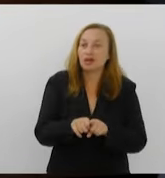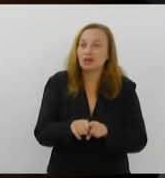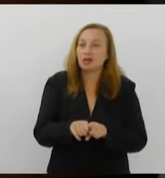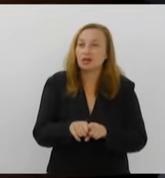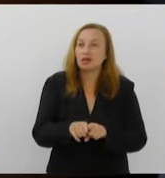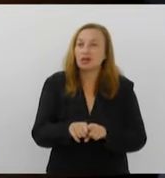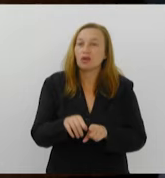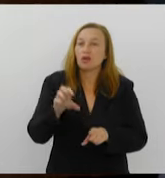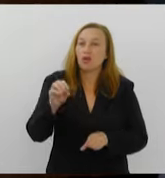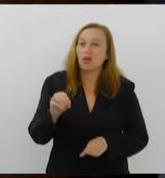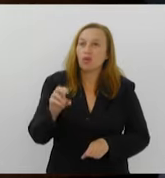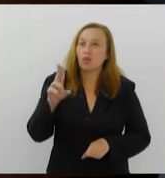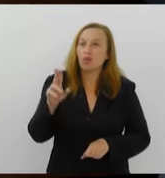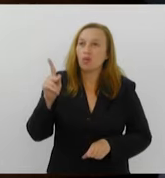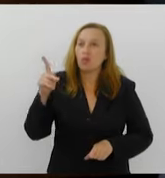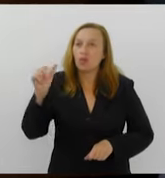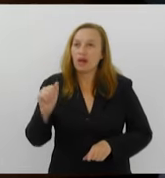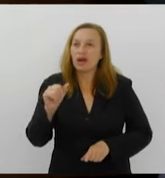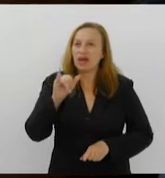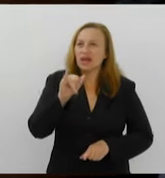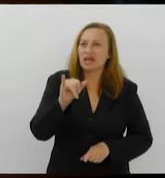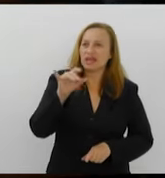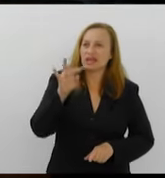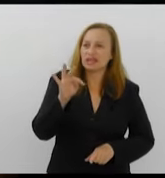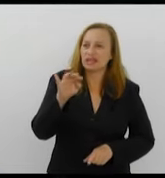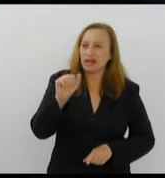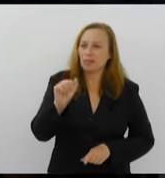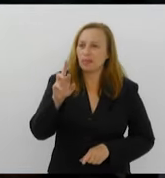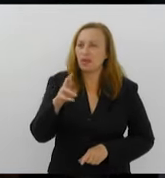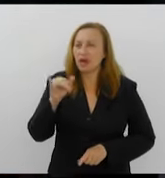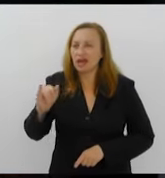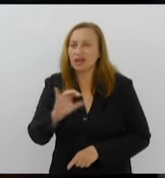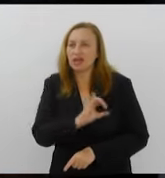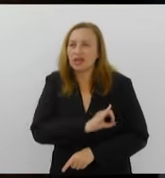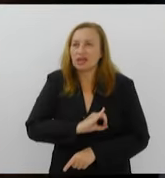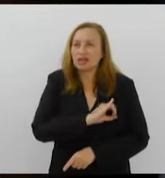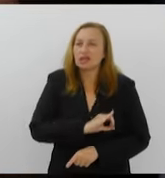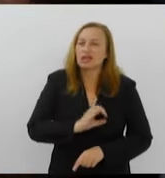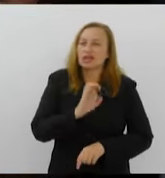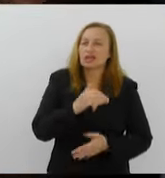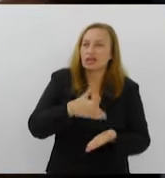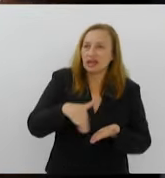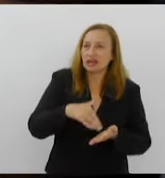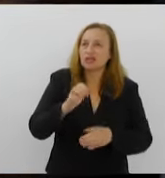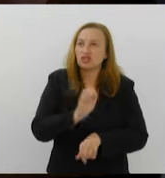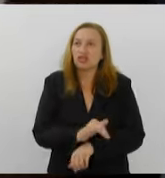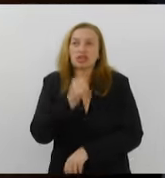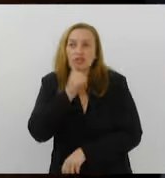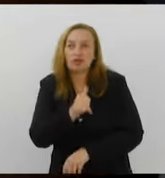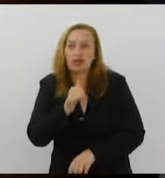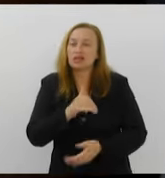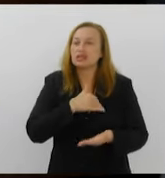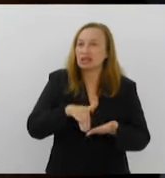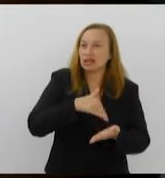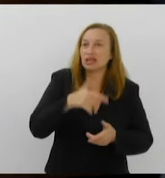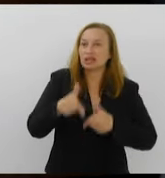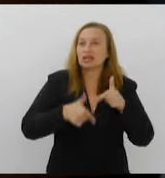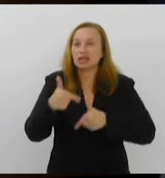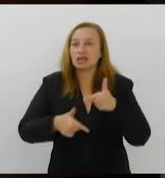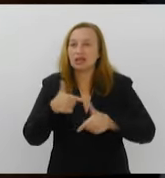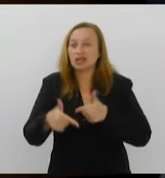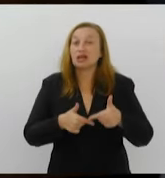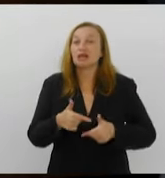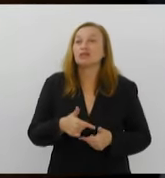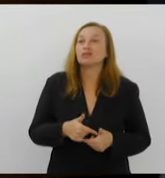Ocupa Itaboraí com a Secretaria de Estado da Mulher, a Secretaria do Trabalho, a Fundação Leão